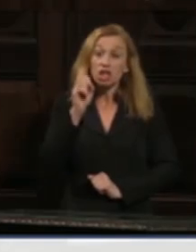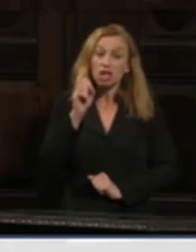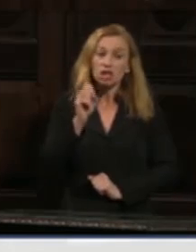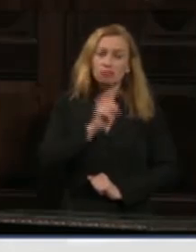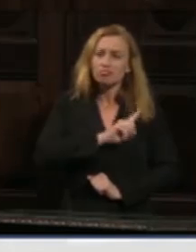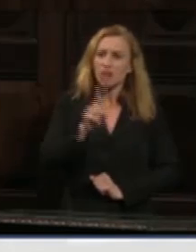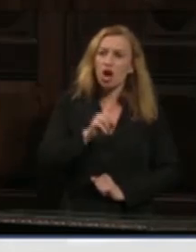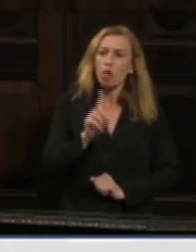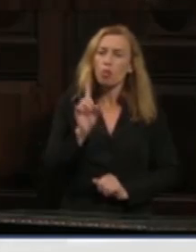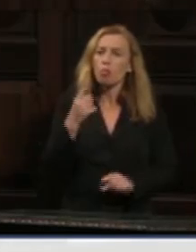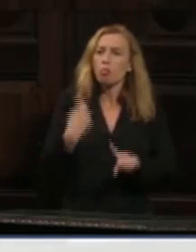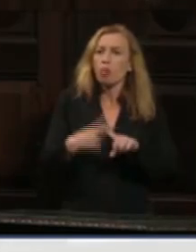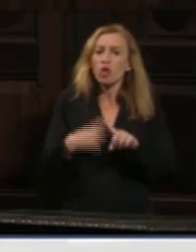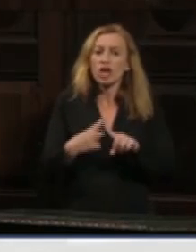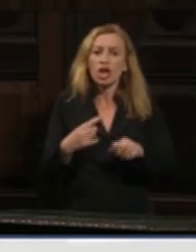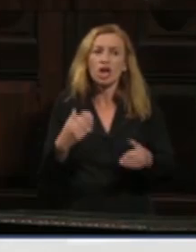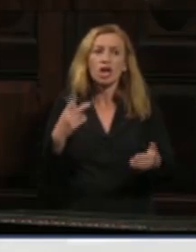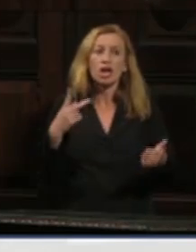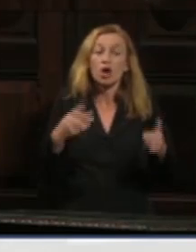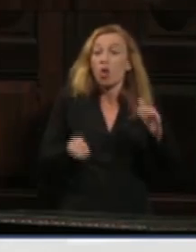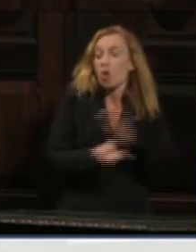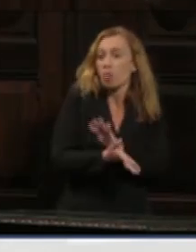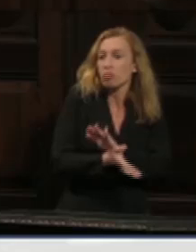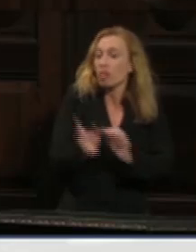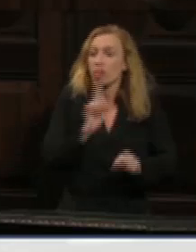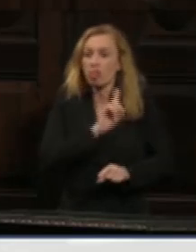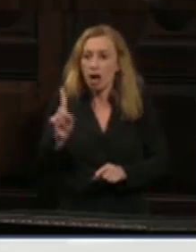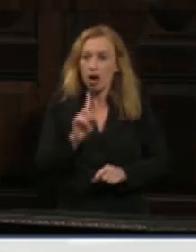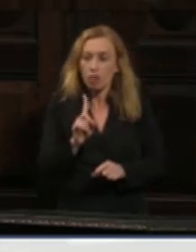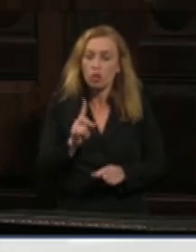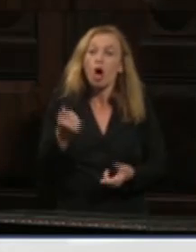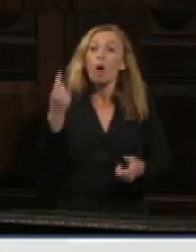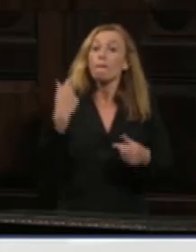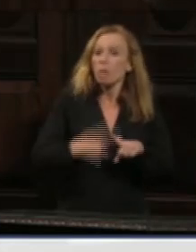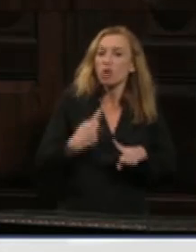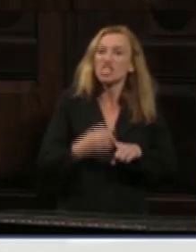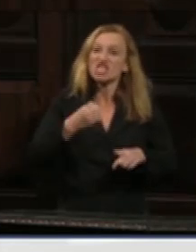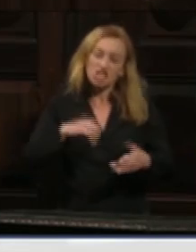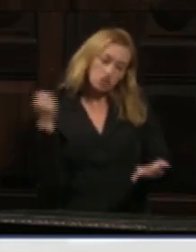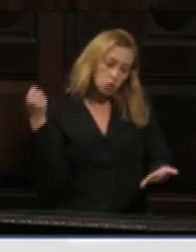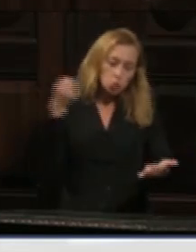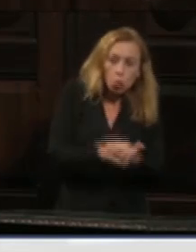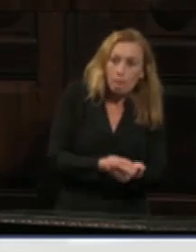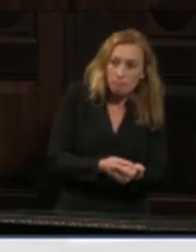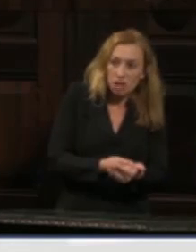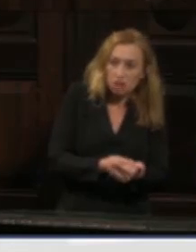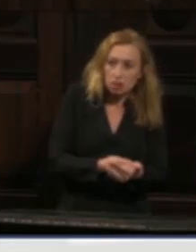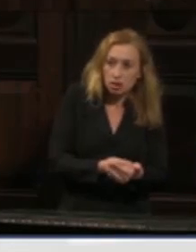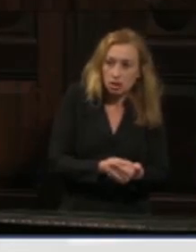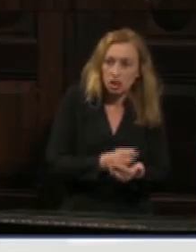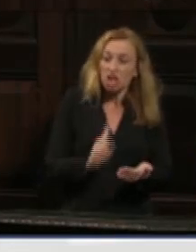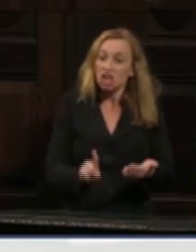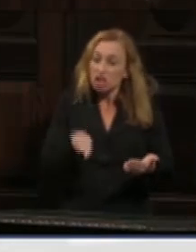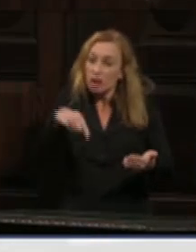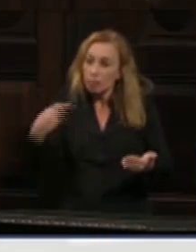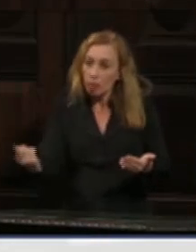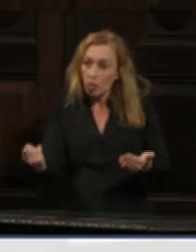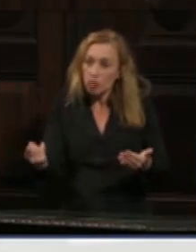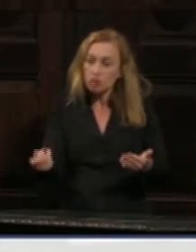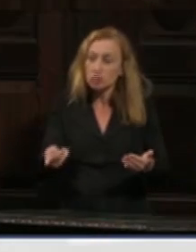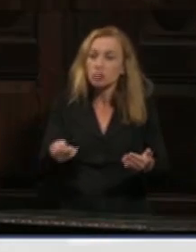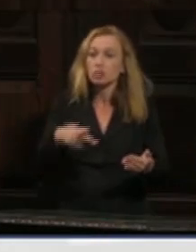quebra de decoro. Sabe por quê? Porque se fosse por crime, e depois o parlamentar